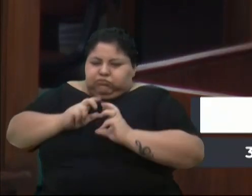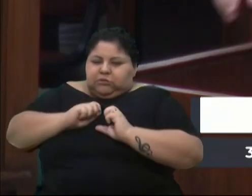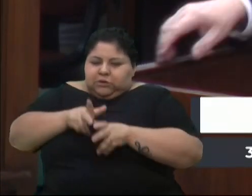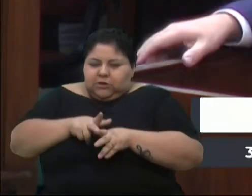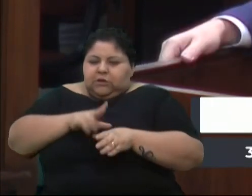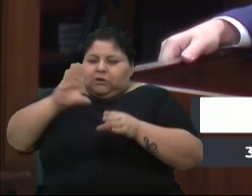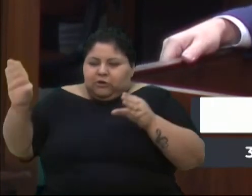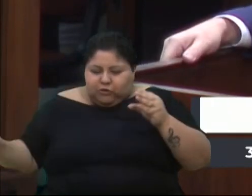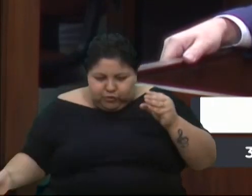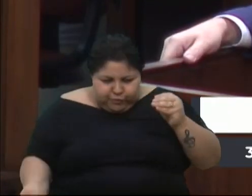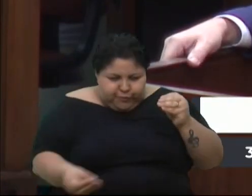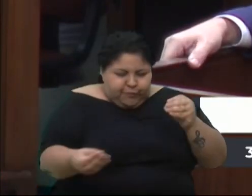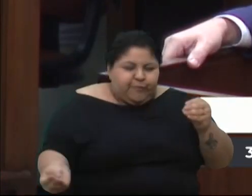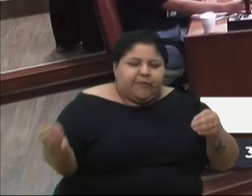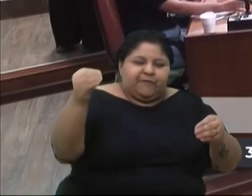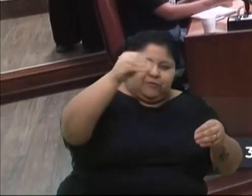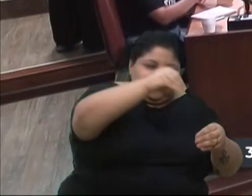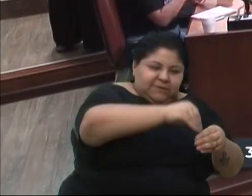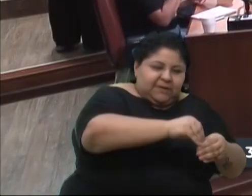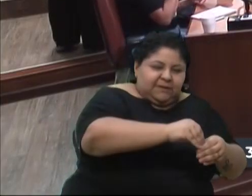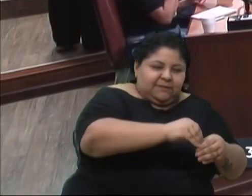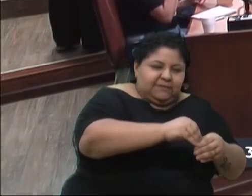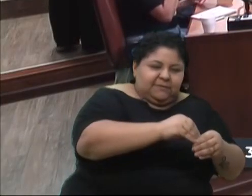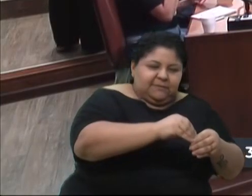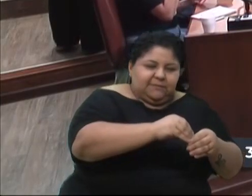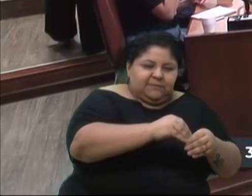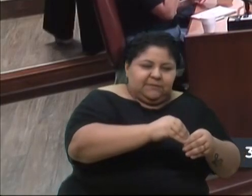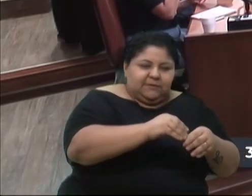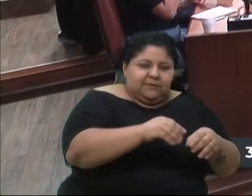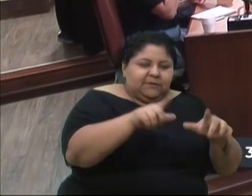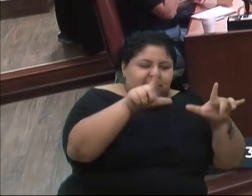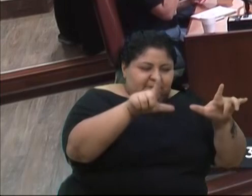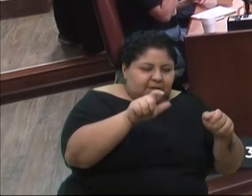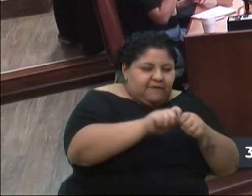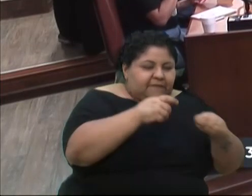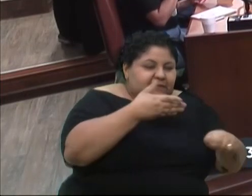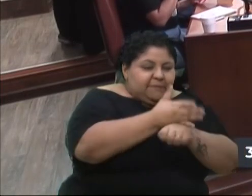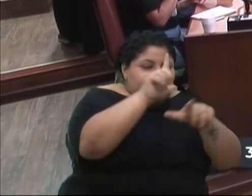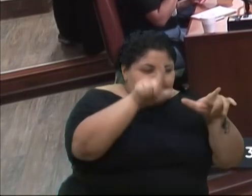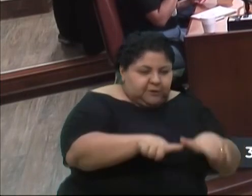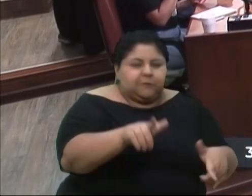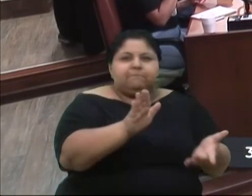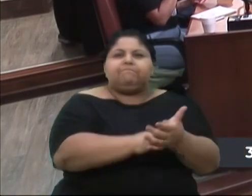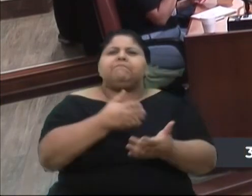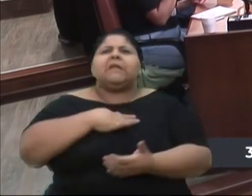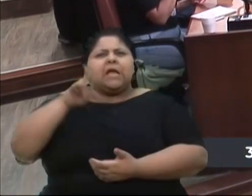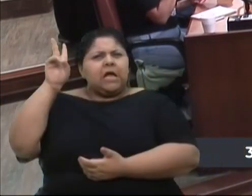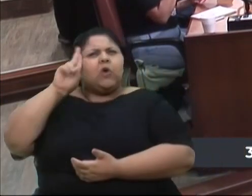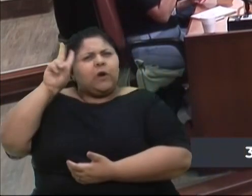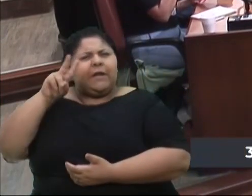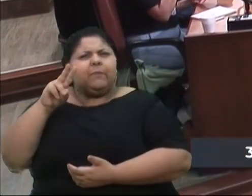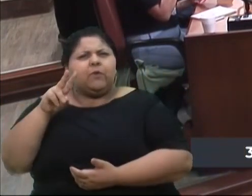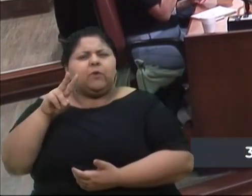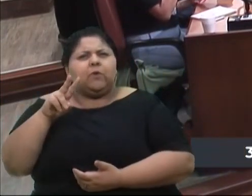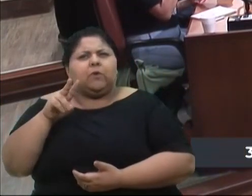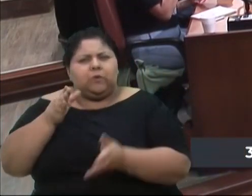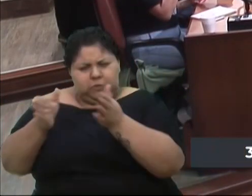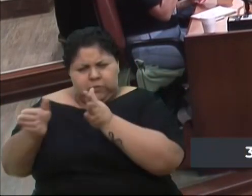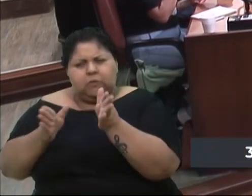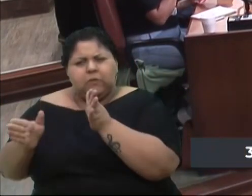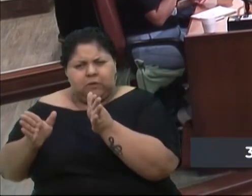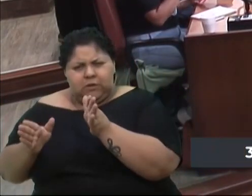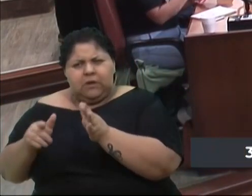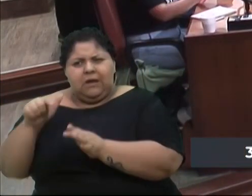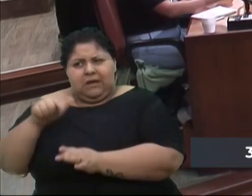posse. Vereador Lucas Gil, eu lembro muito bem desse período tenebroso aqui na vida da cidade, em que